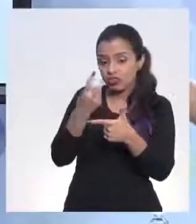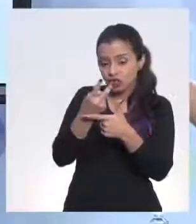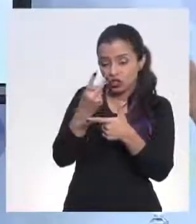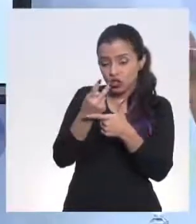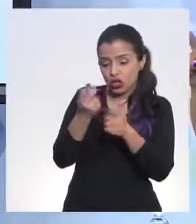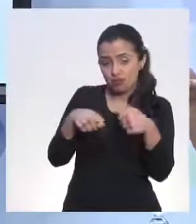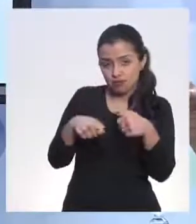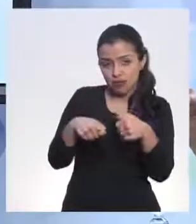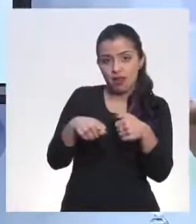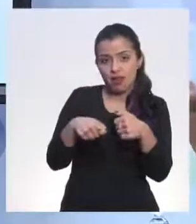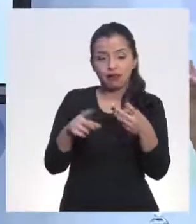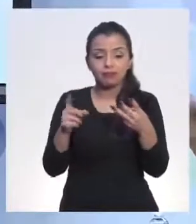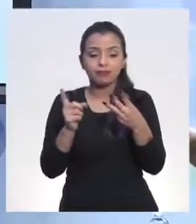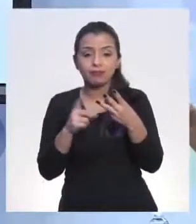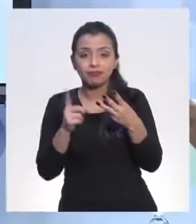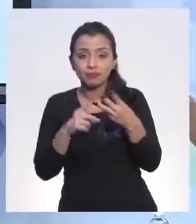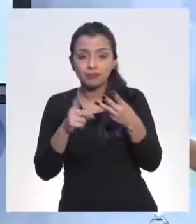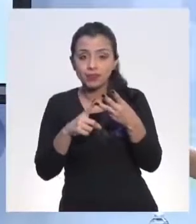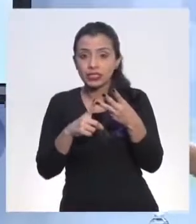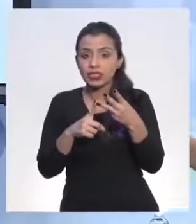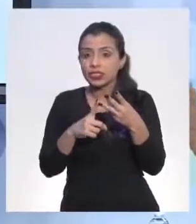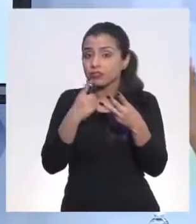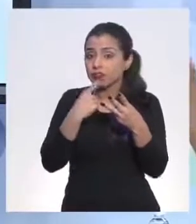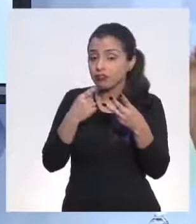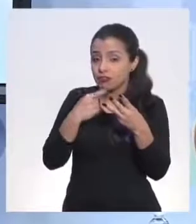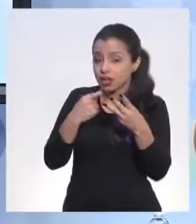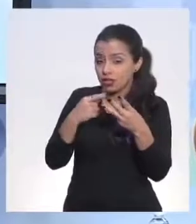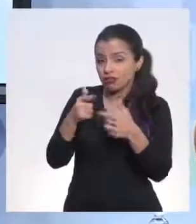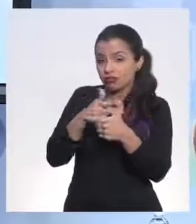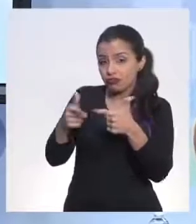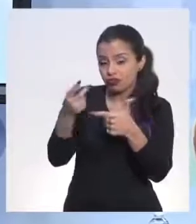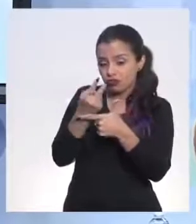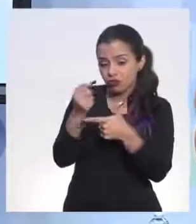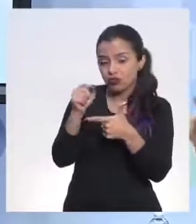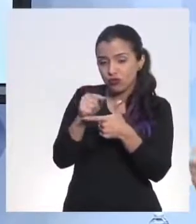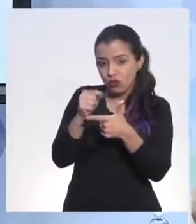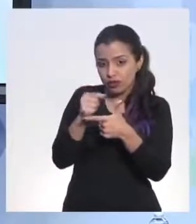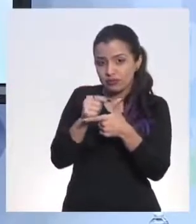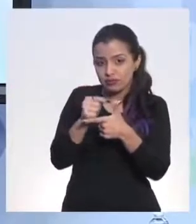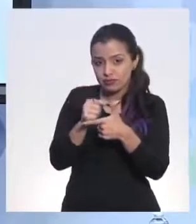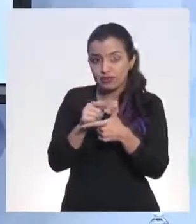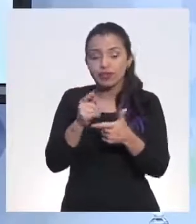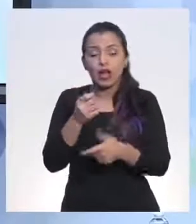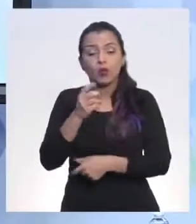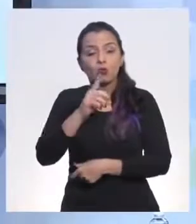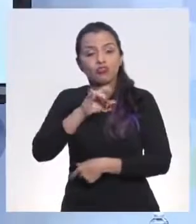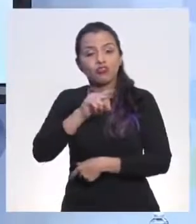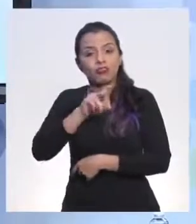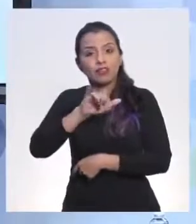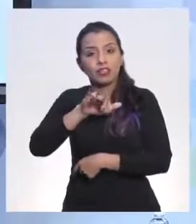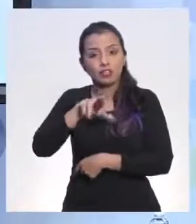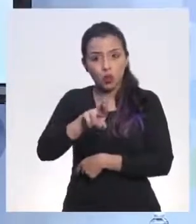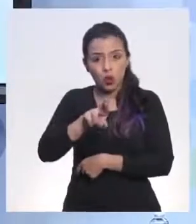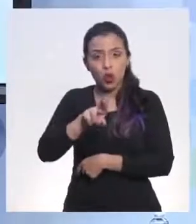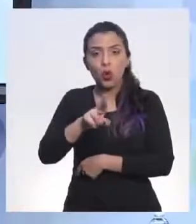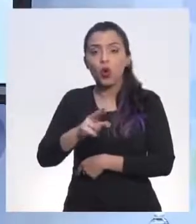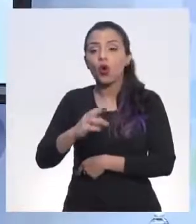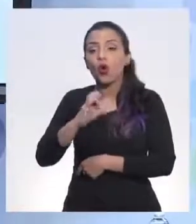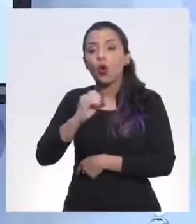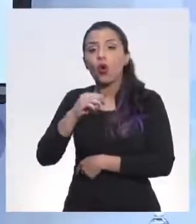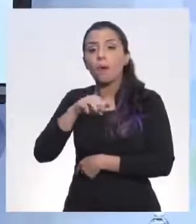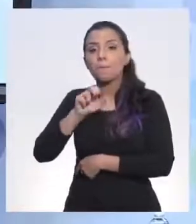foi o que divisores. você falou, é um divisor comum entre os 3 valores. Isso mesmo. Então, essa é uma forma aí de eu poder